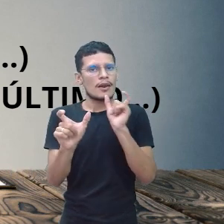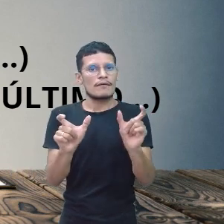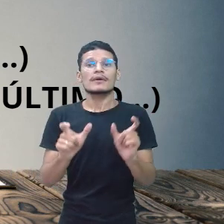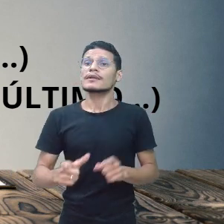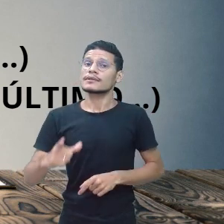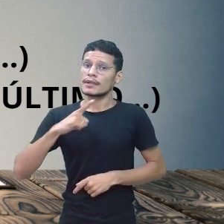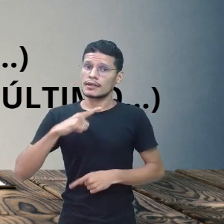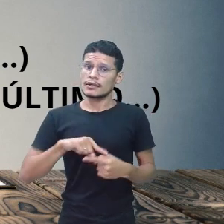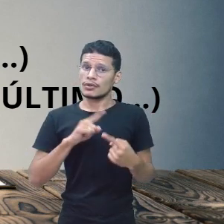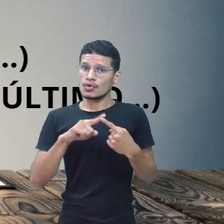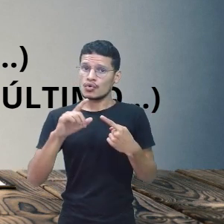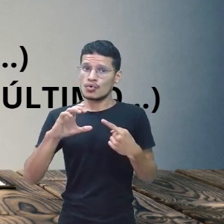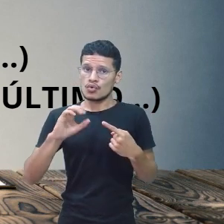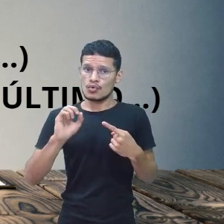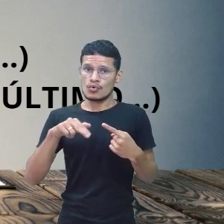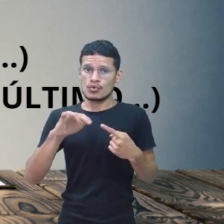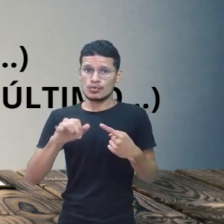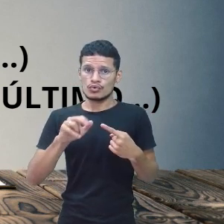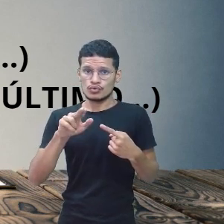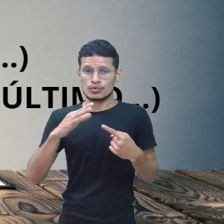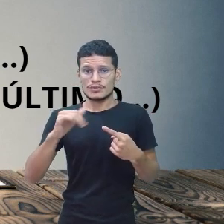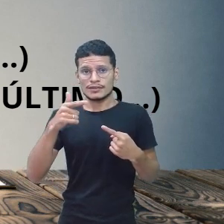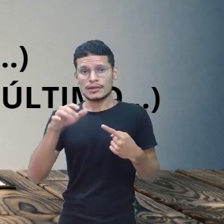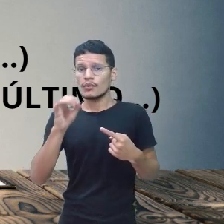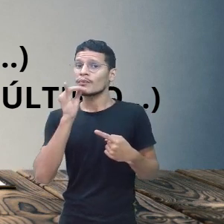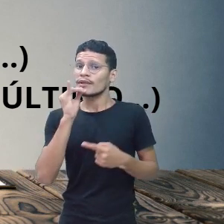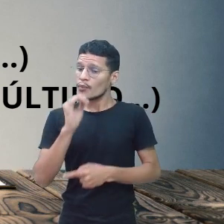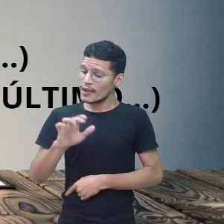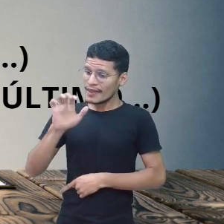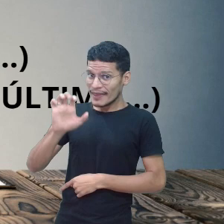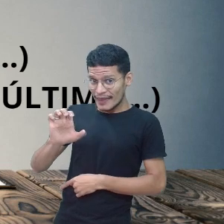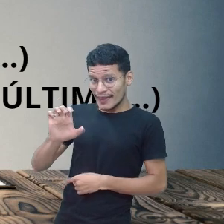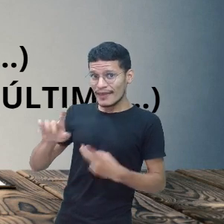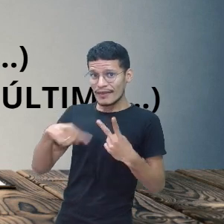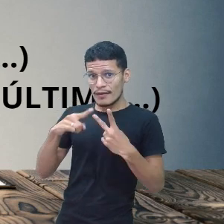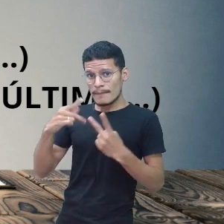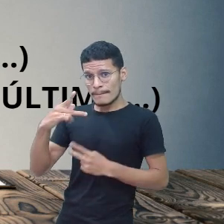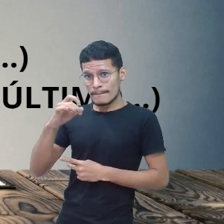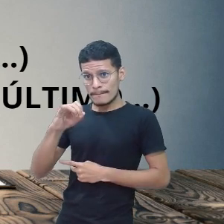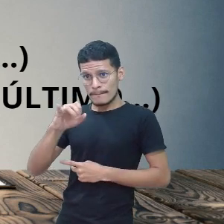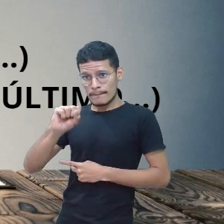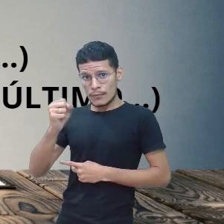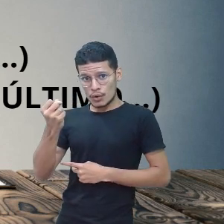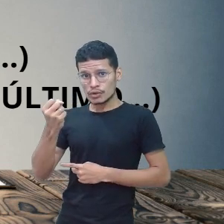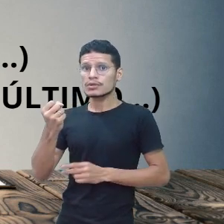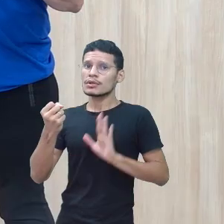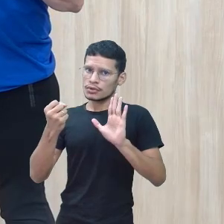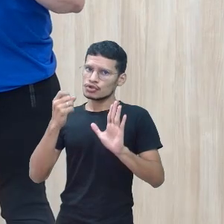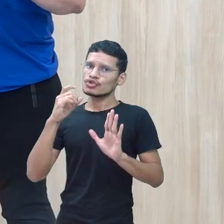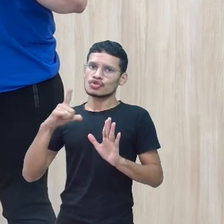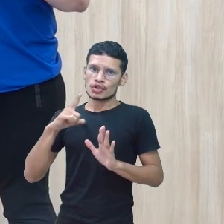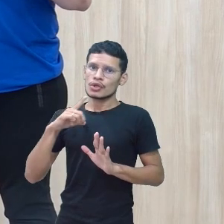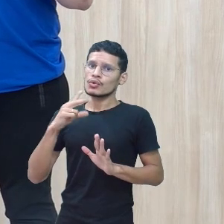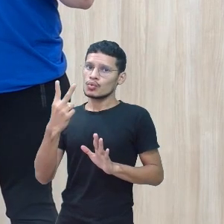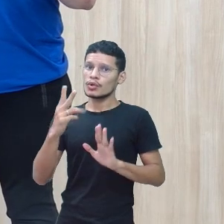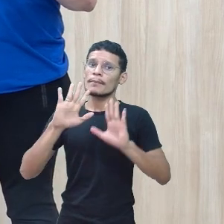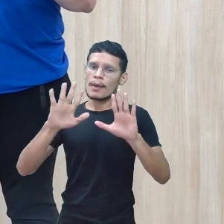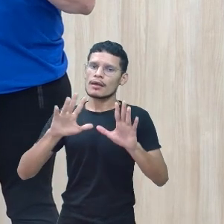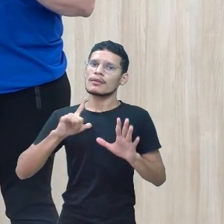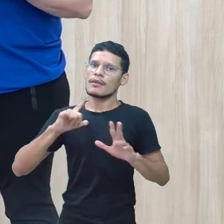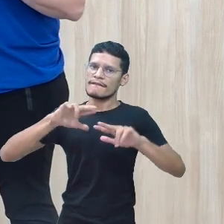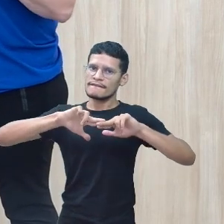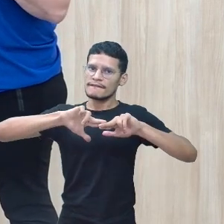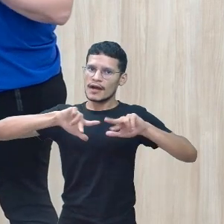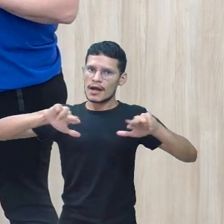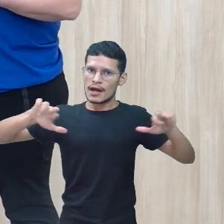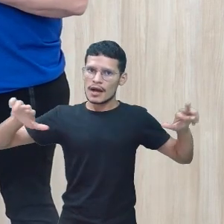as conjunções, e, pois, eu coloquei apenas duas, mas como apresentei para vocês, nós temos